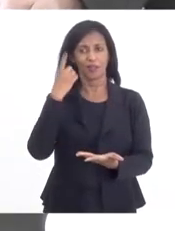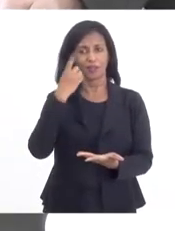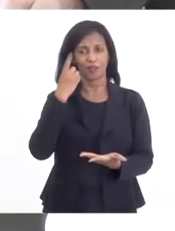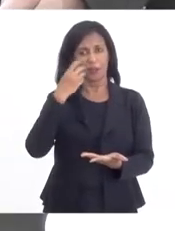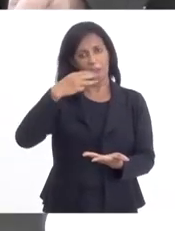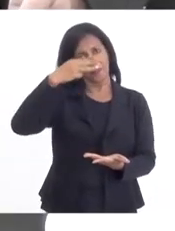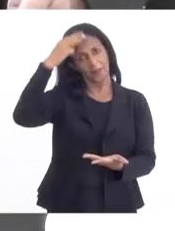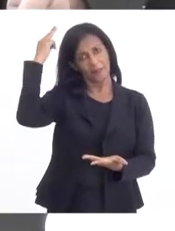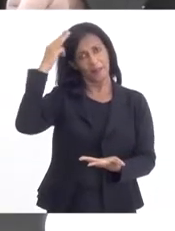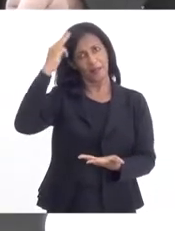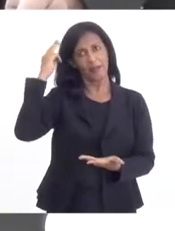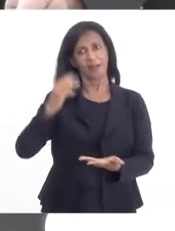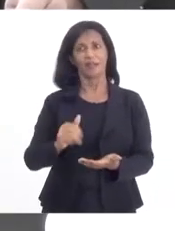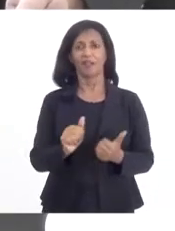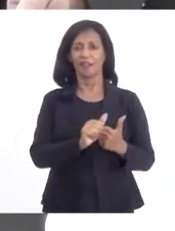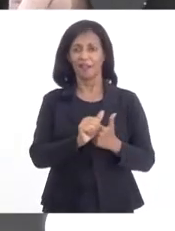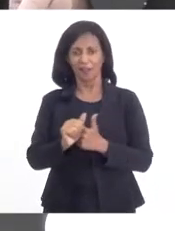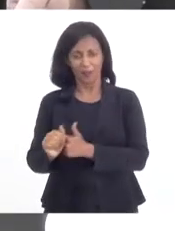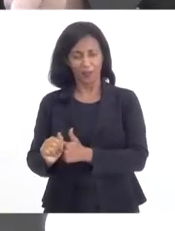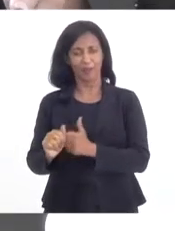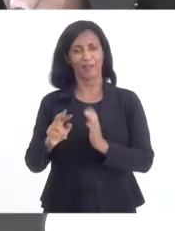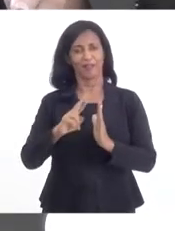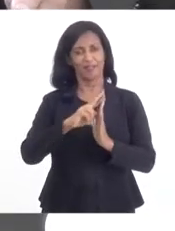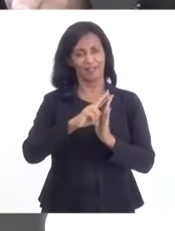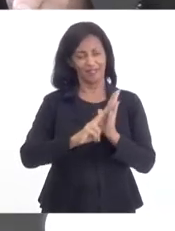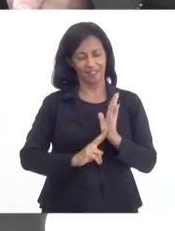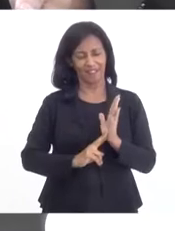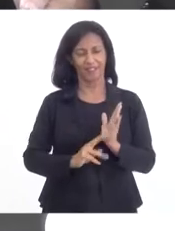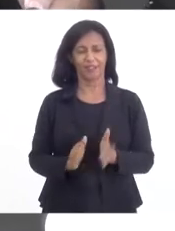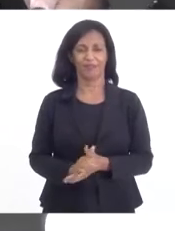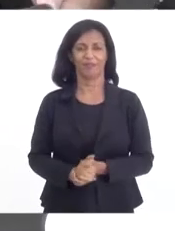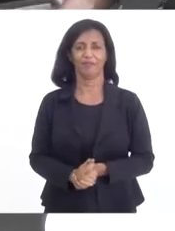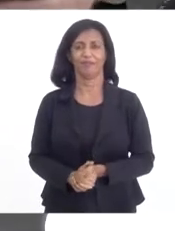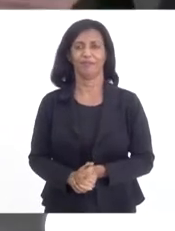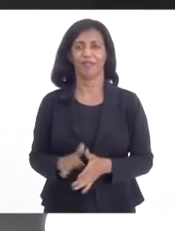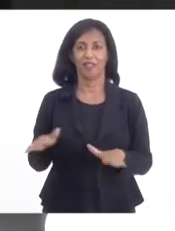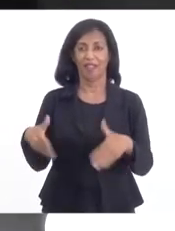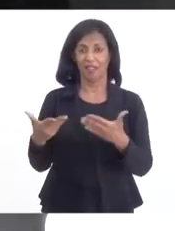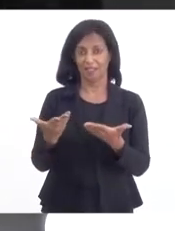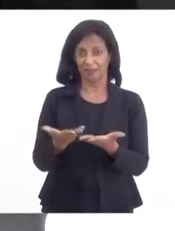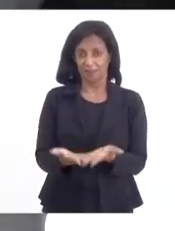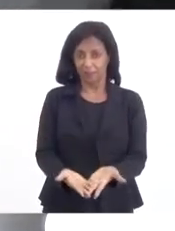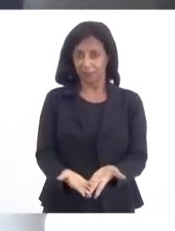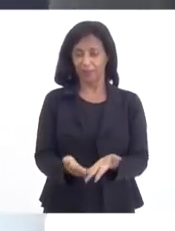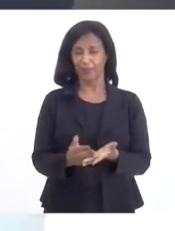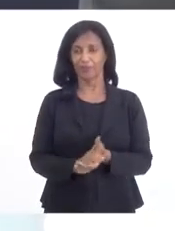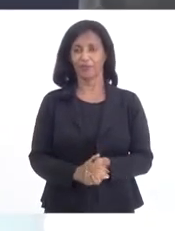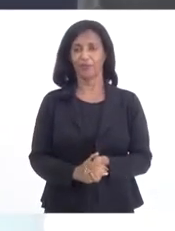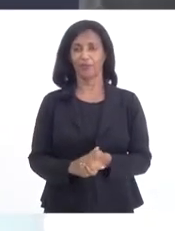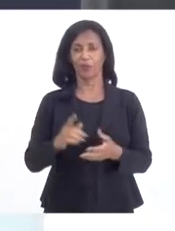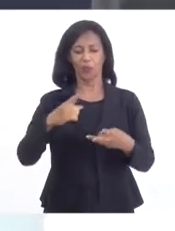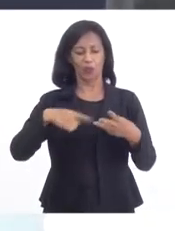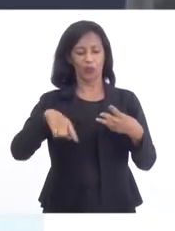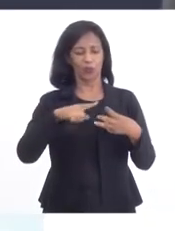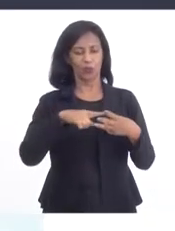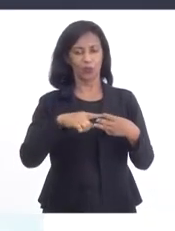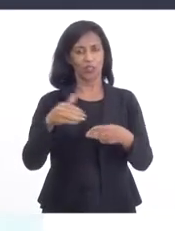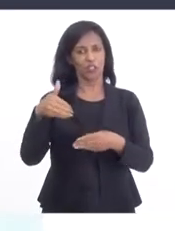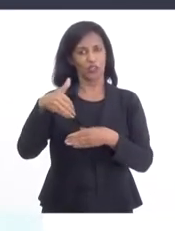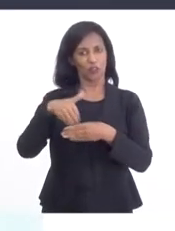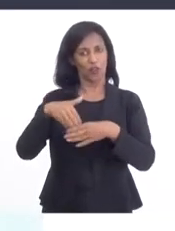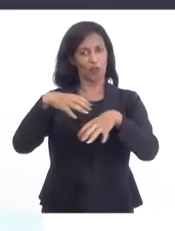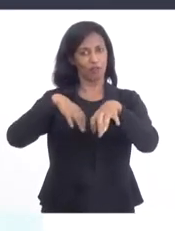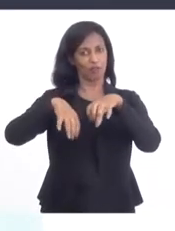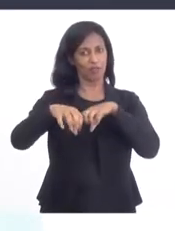Márcio Pacheco acompanhando o relator. Assim posto, com 3 votos